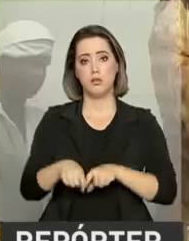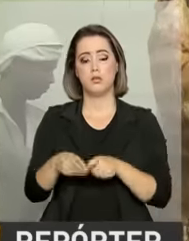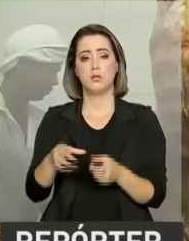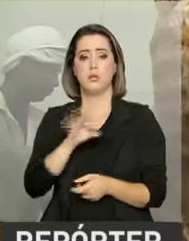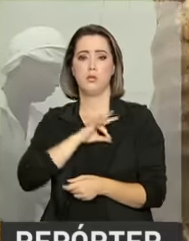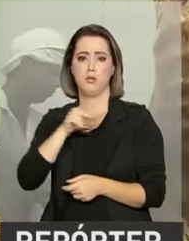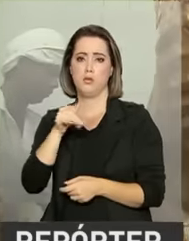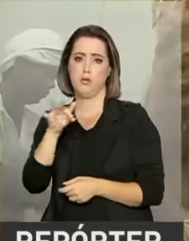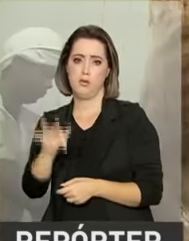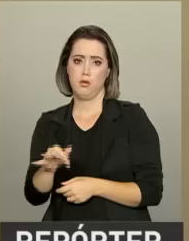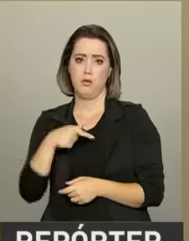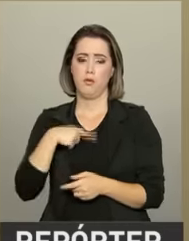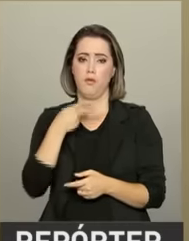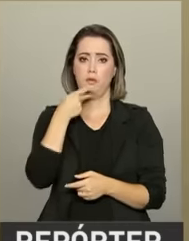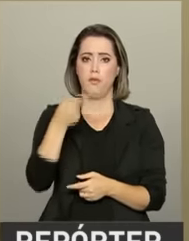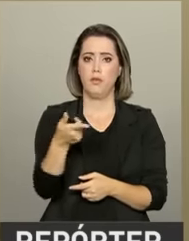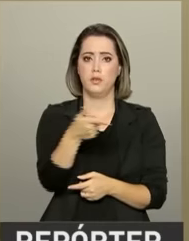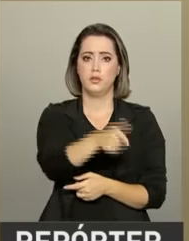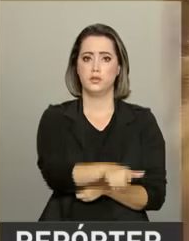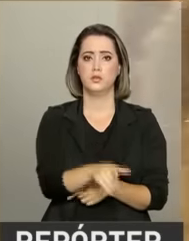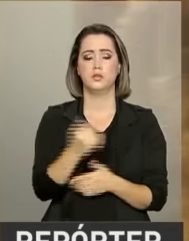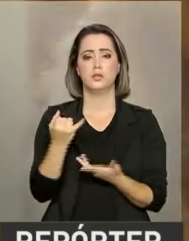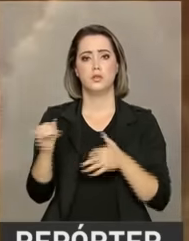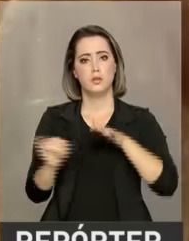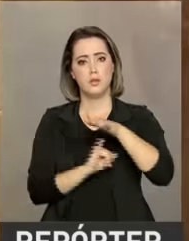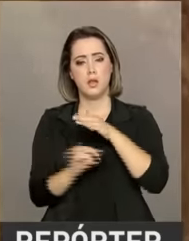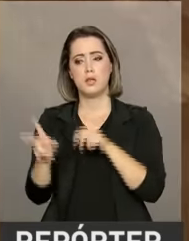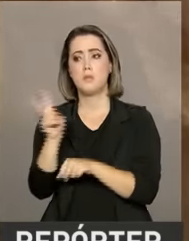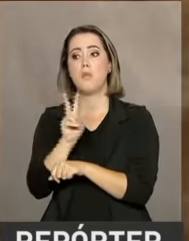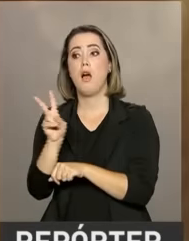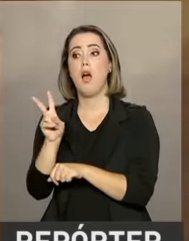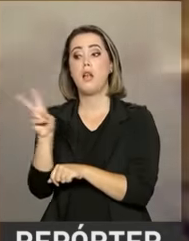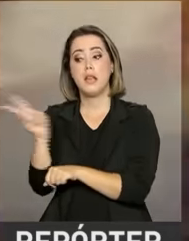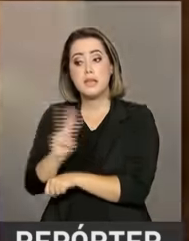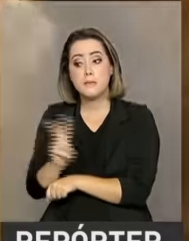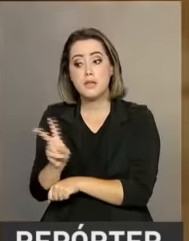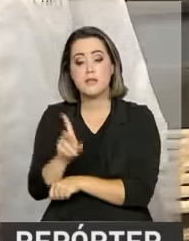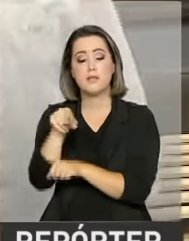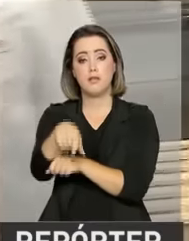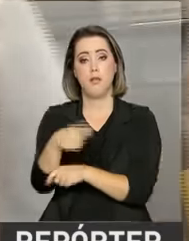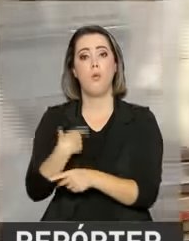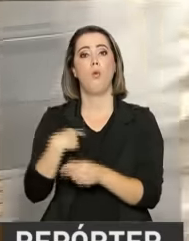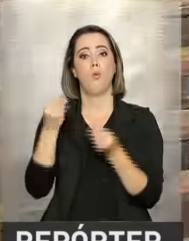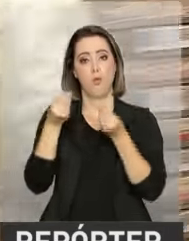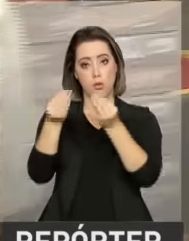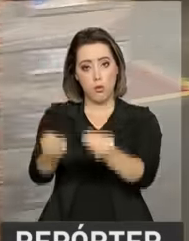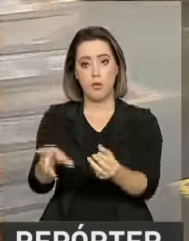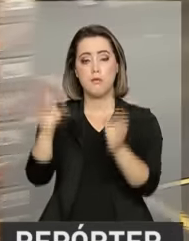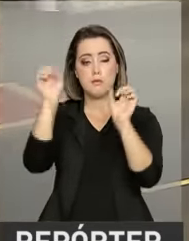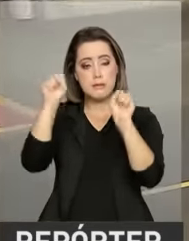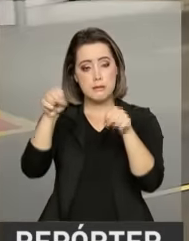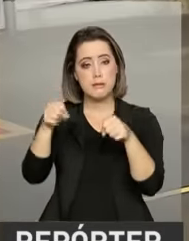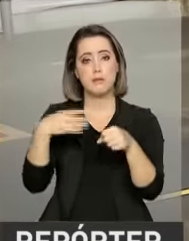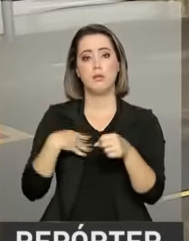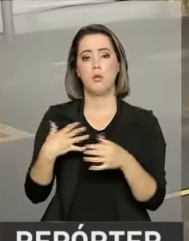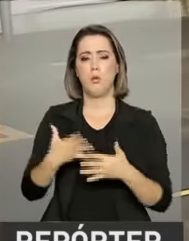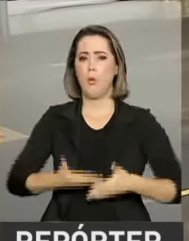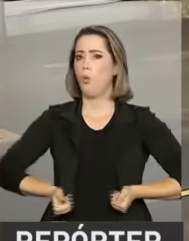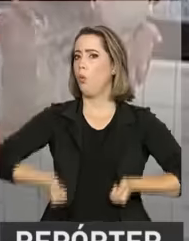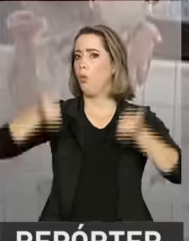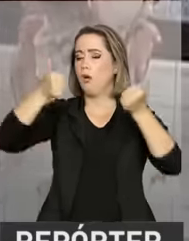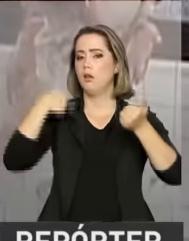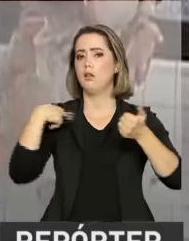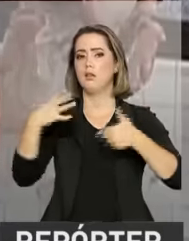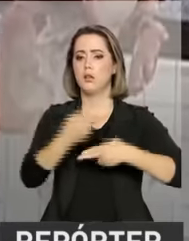federal reafirma que a inspeção Federal garante a qualidade dos produtos ao consumidor brasileiro e que o sistema já